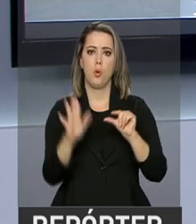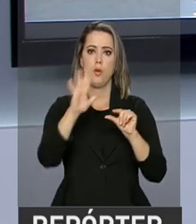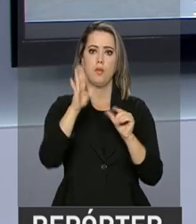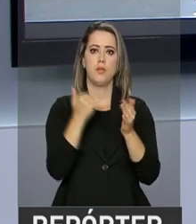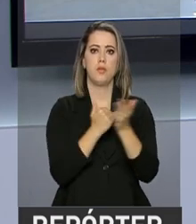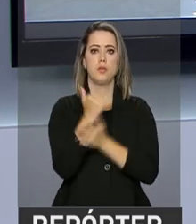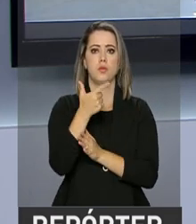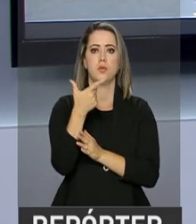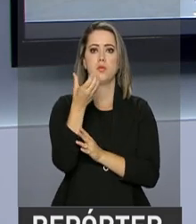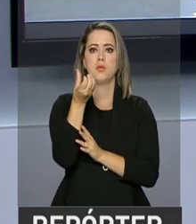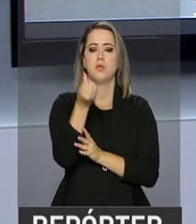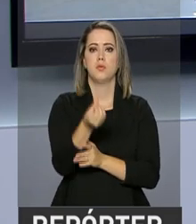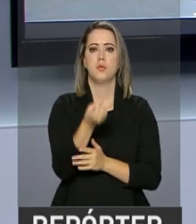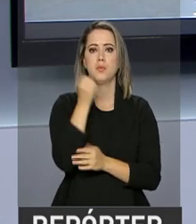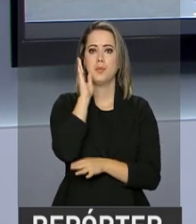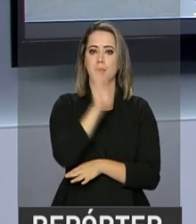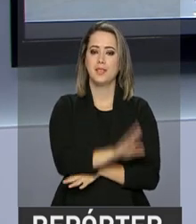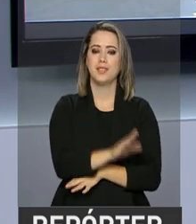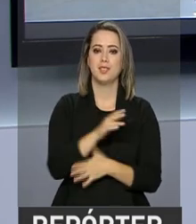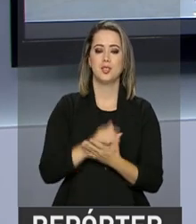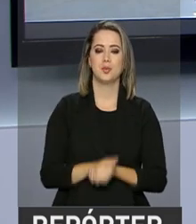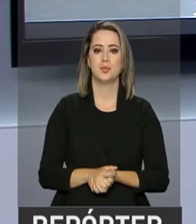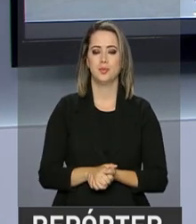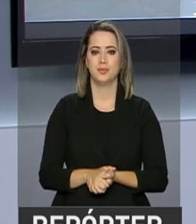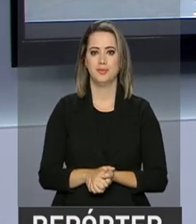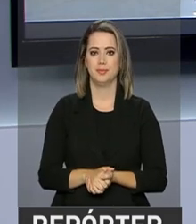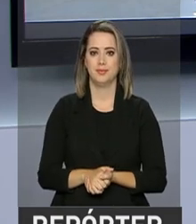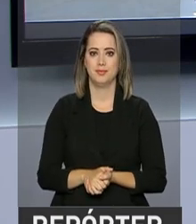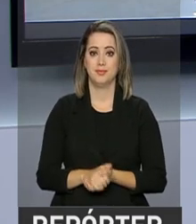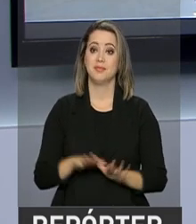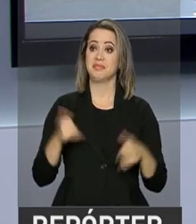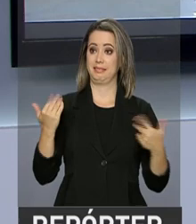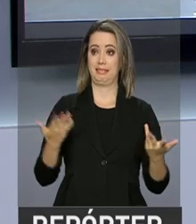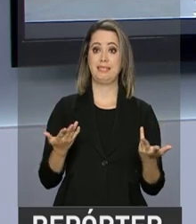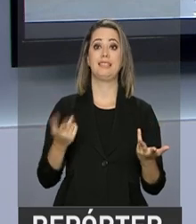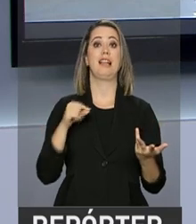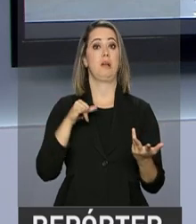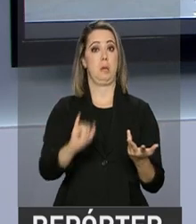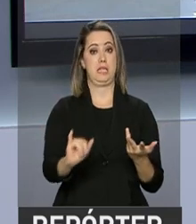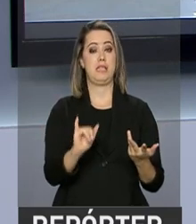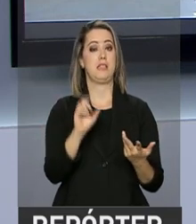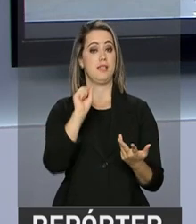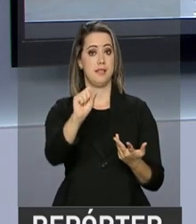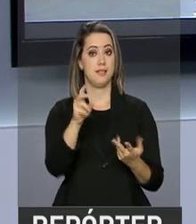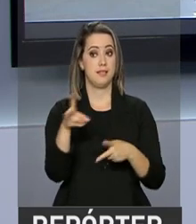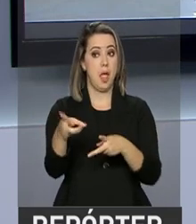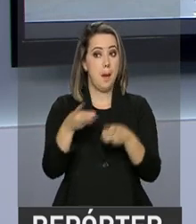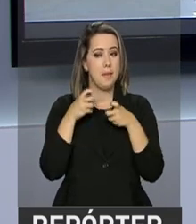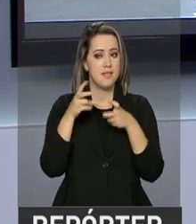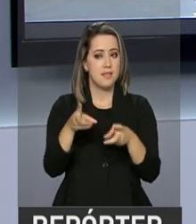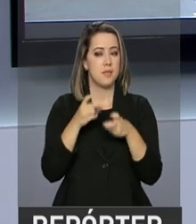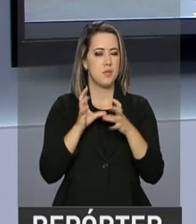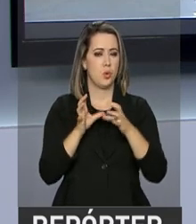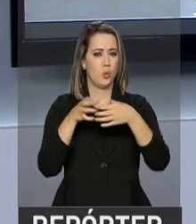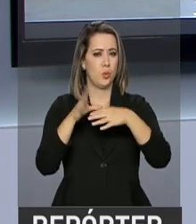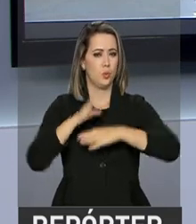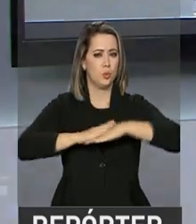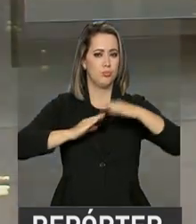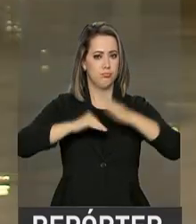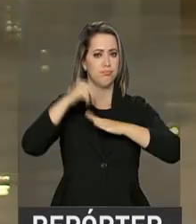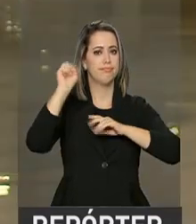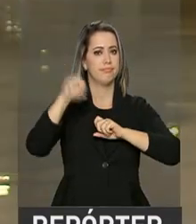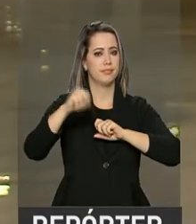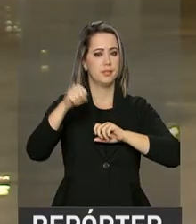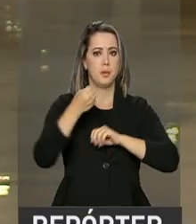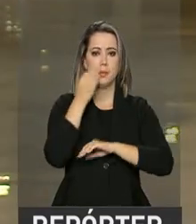desde 2006? Boa tarde para você. Pois é, Roberto, caso a expectativa dos analistas se confirme, teremos sim.